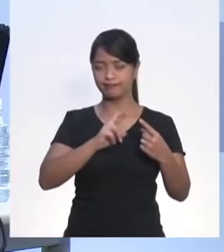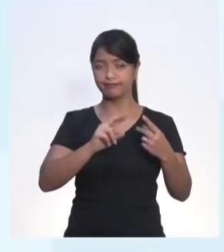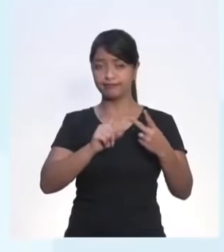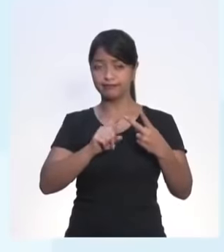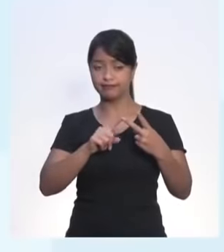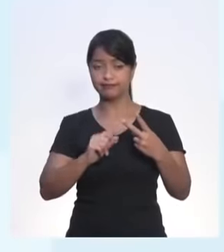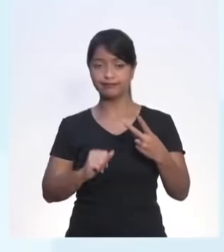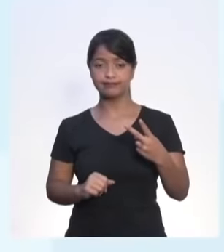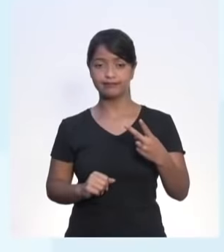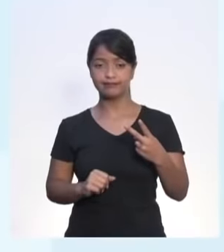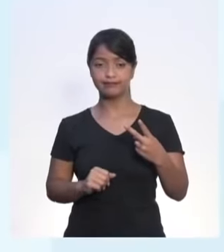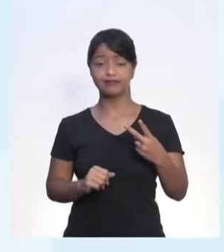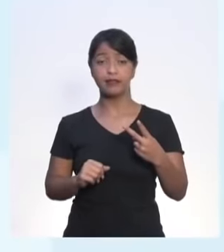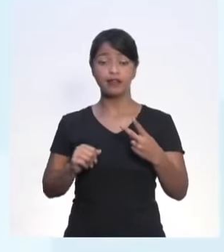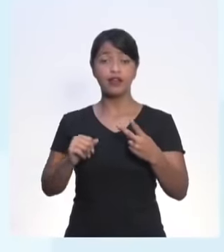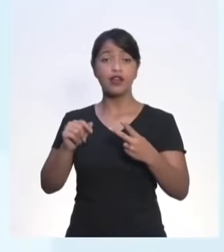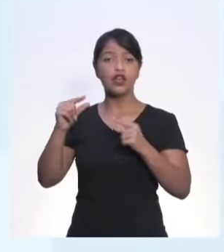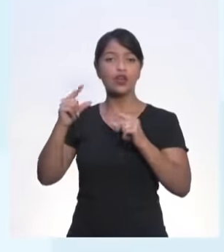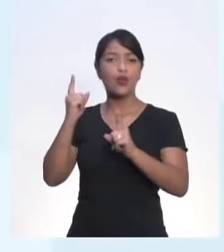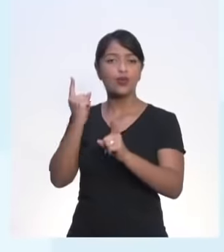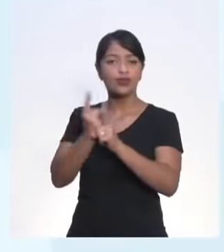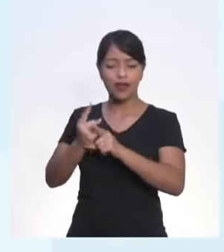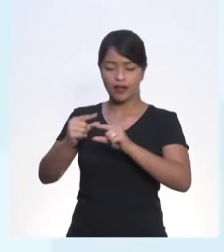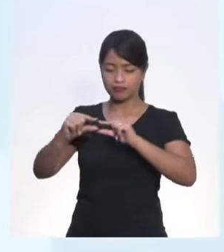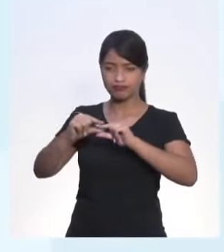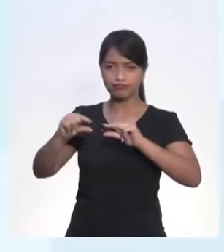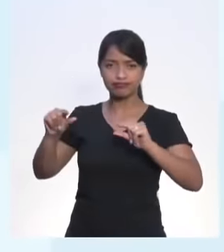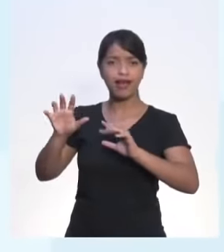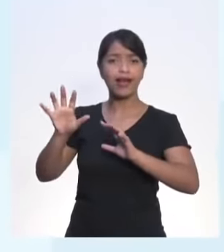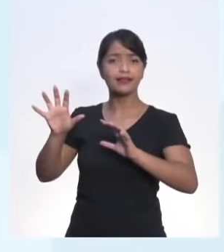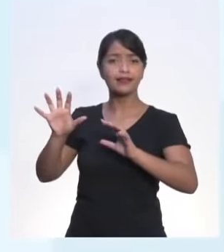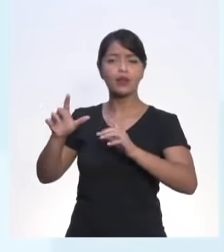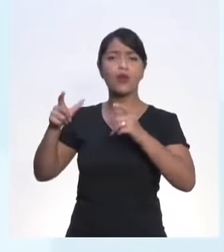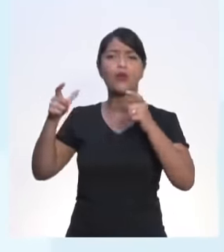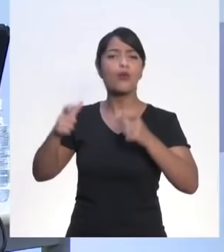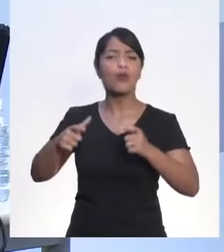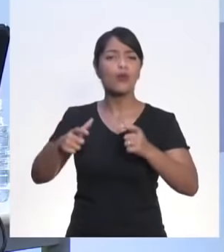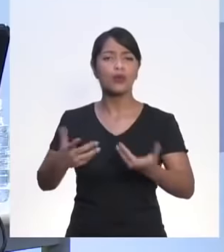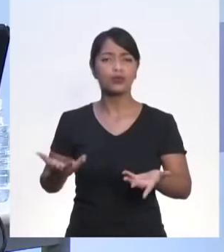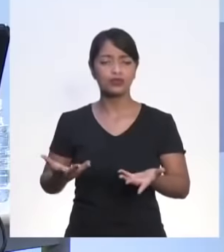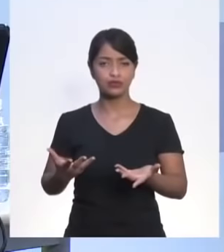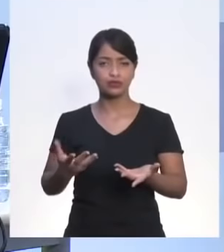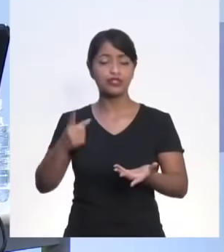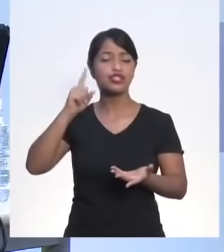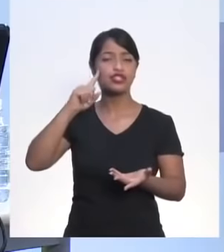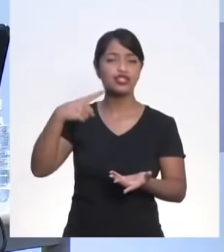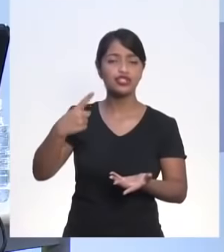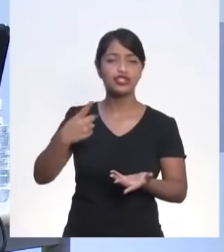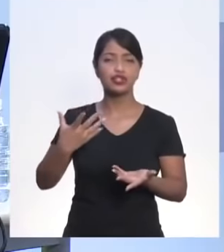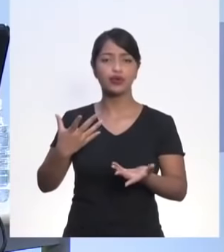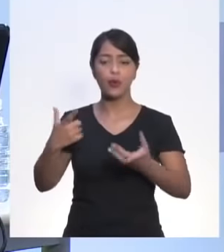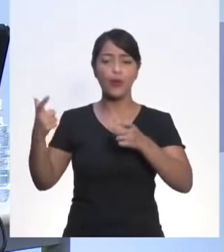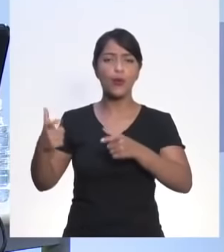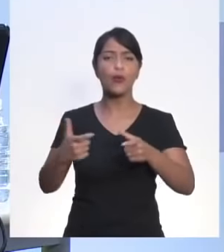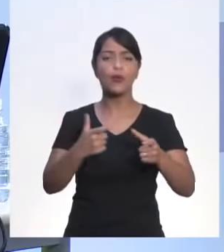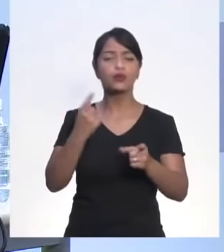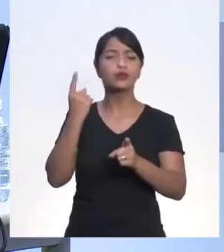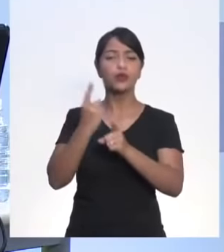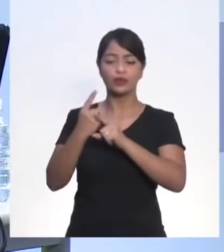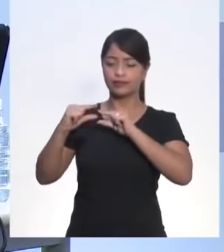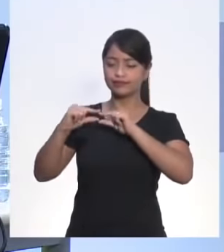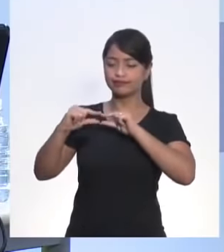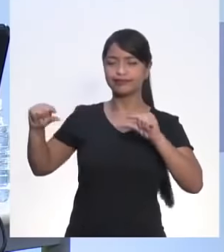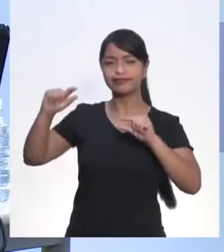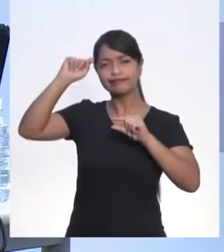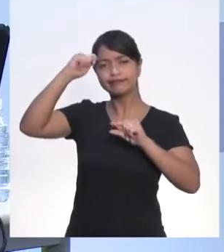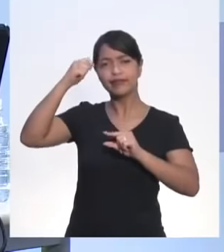situações podemos encontrar esta mensagem? E aí, que situações do nosso cotidiano a gente pode encontrar uma mensagem